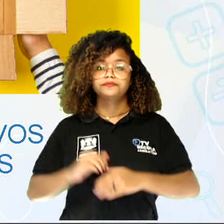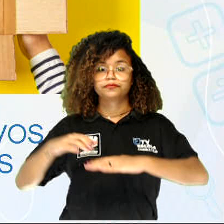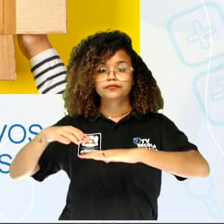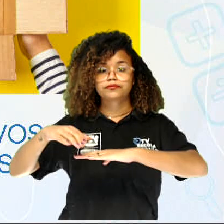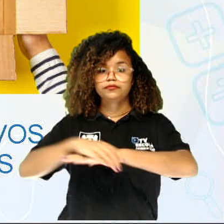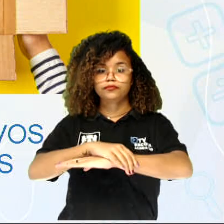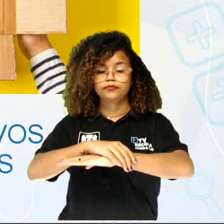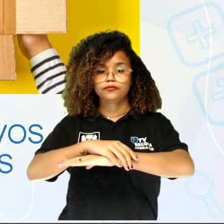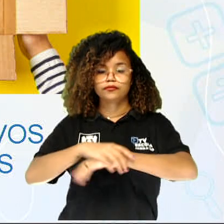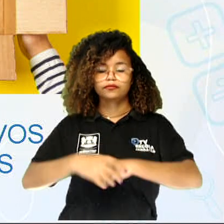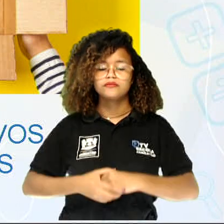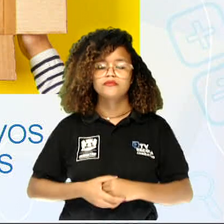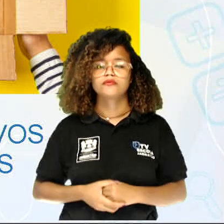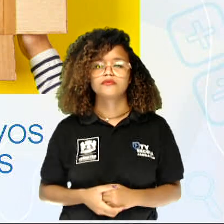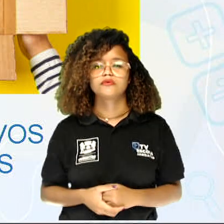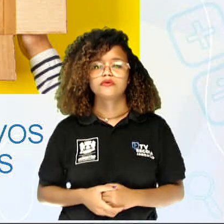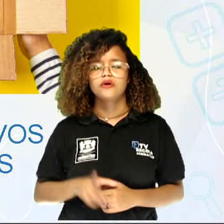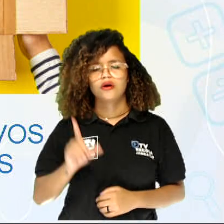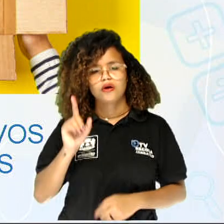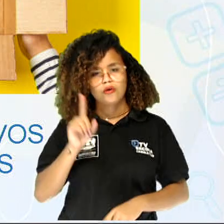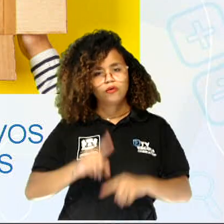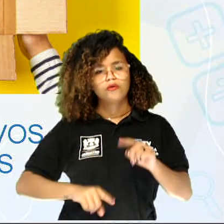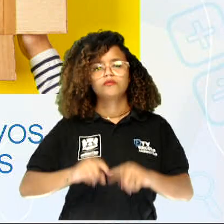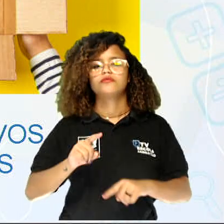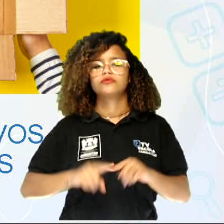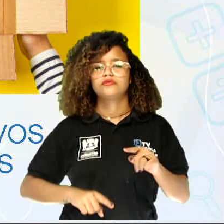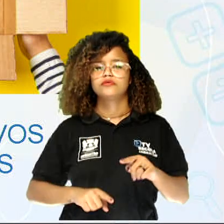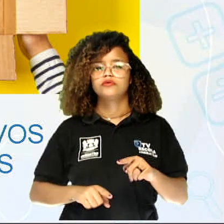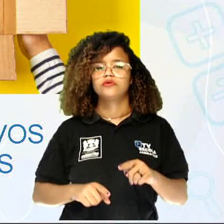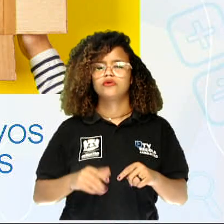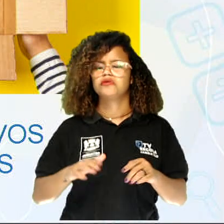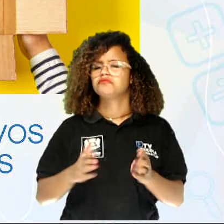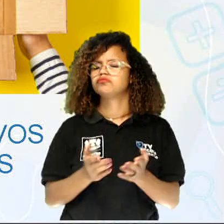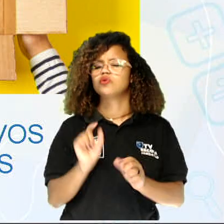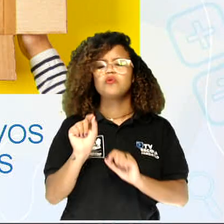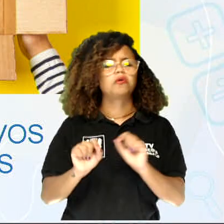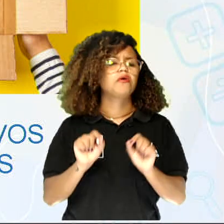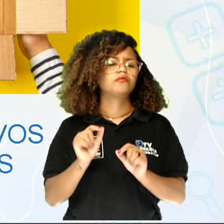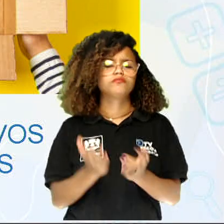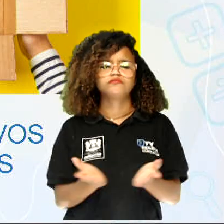Sapato, um objeto. Vai ficar em que caixa?